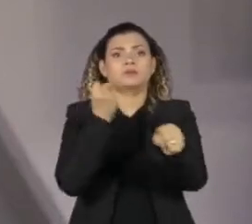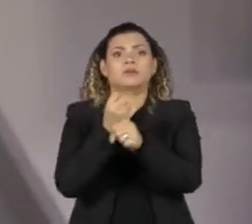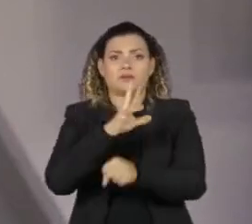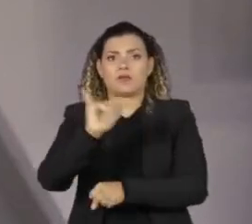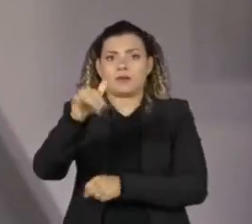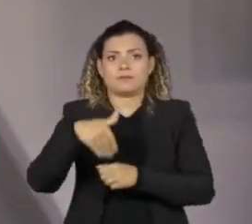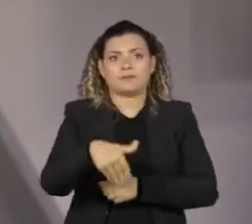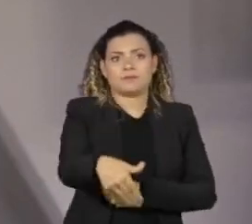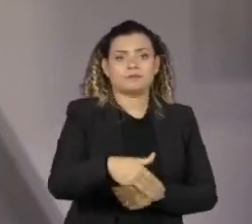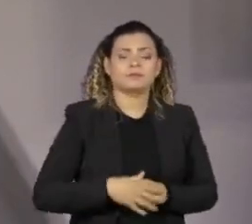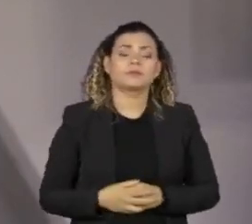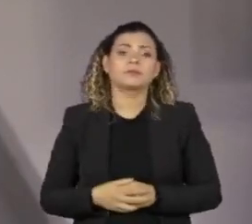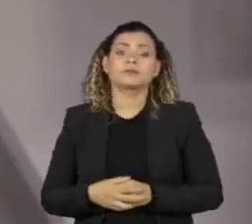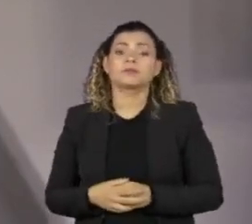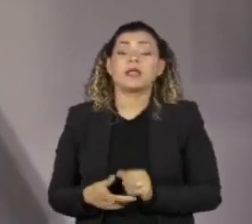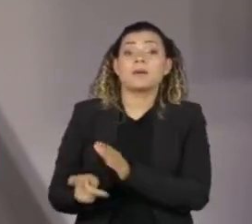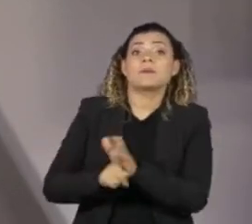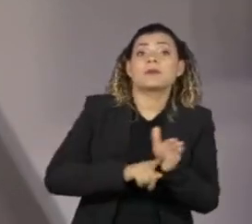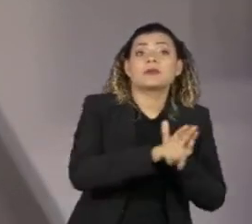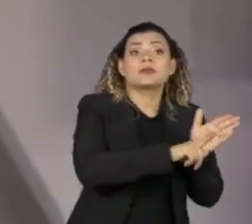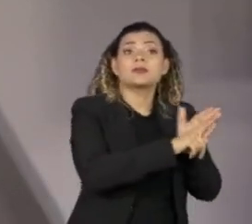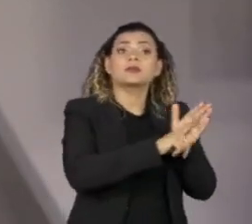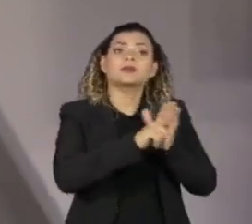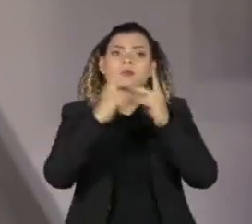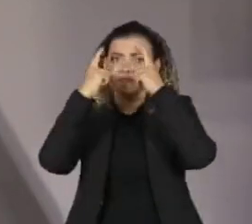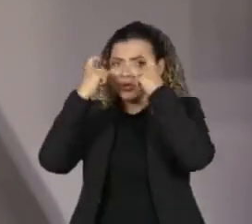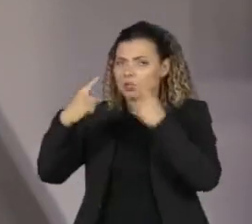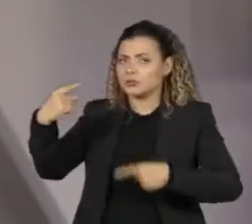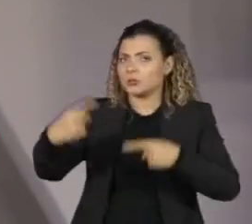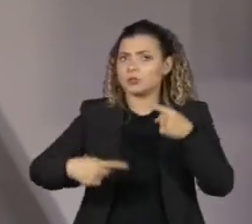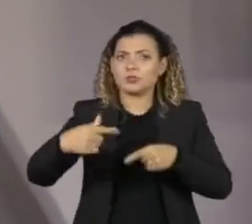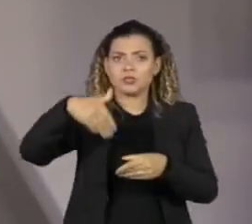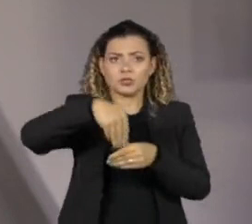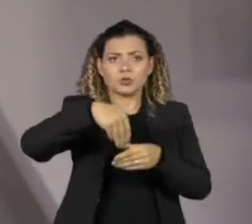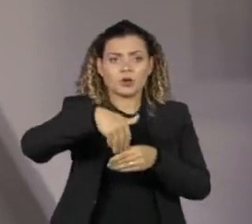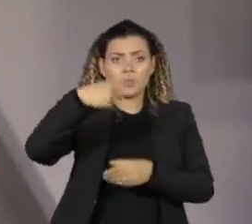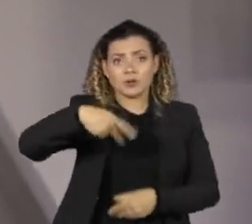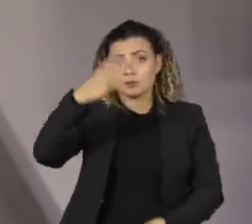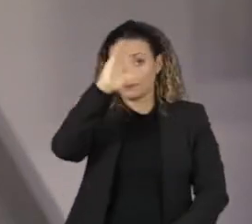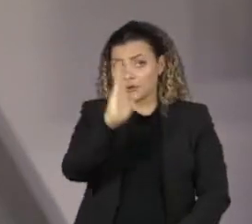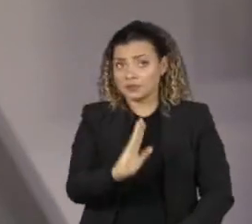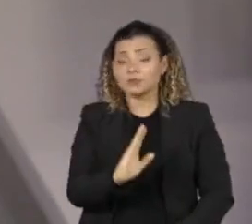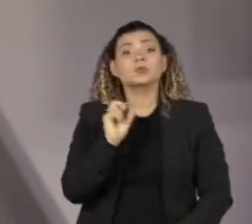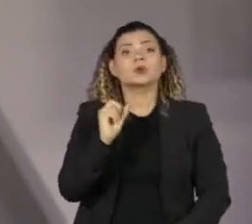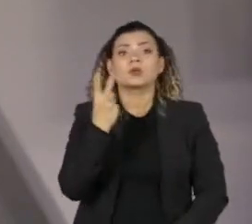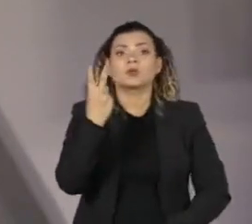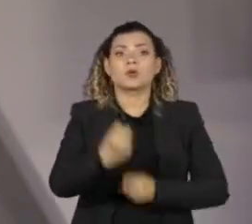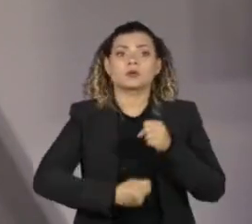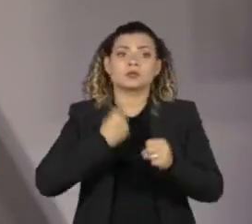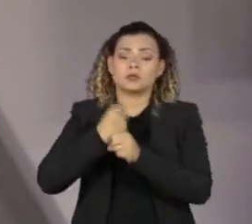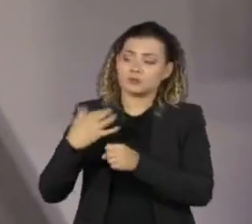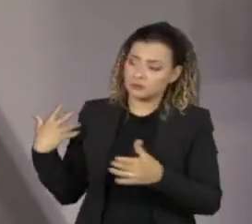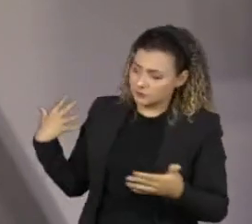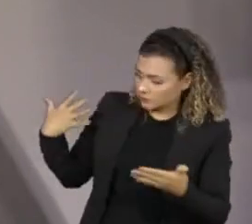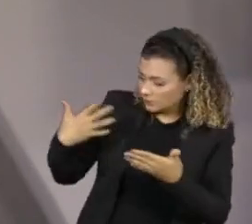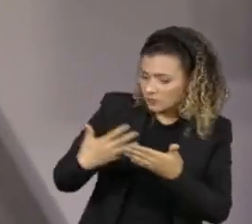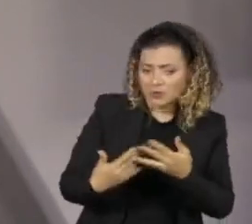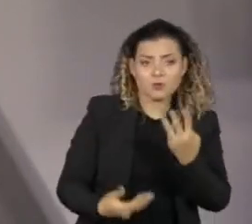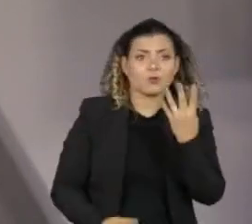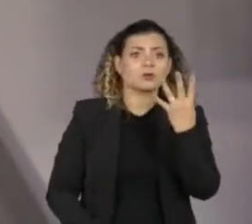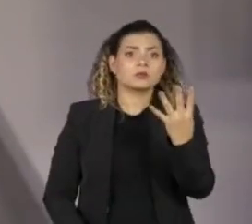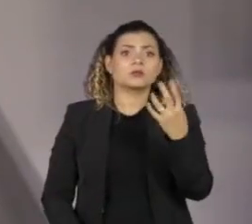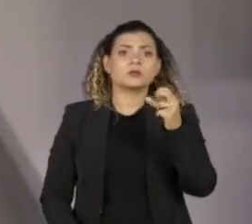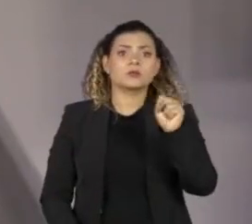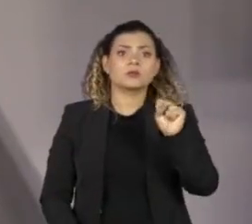A segunda edição da pesquisa Violência Política e Eleitoral no Brasil mostra que, nos últimos 2 anos,